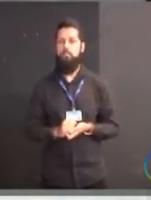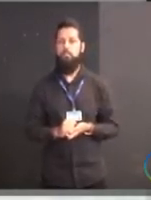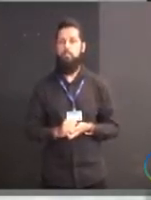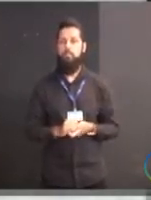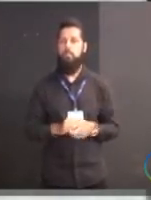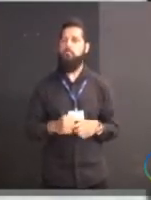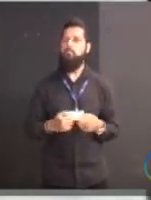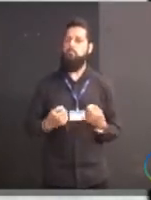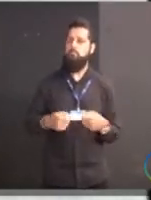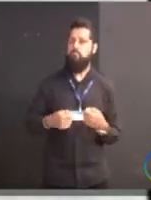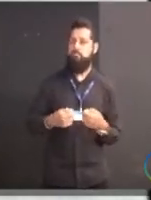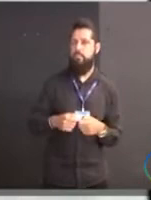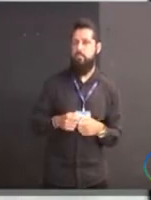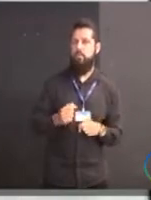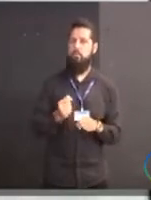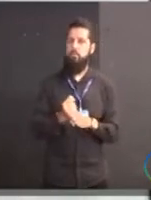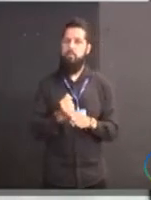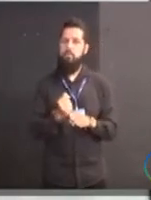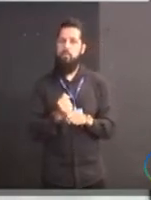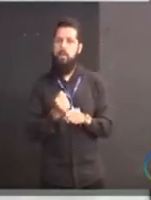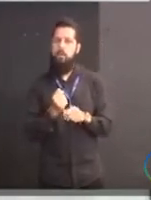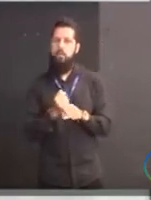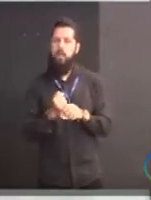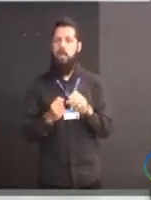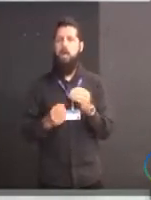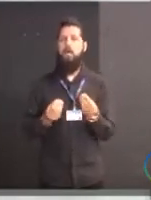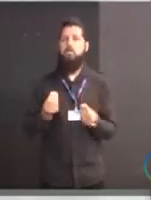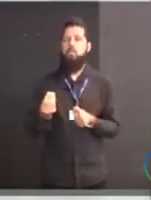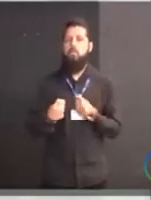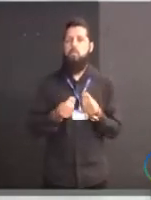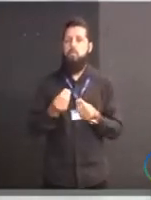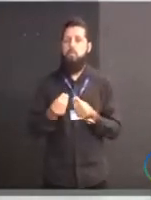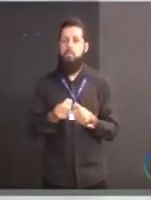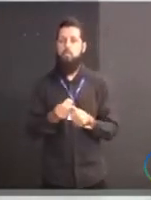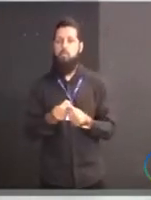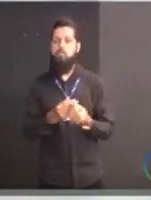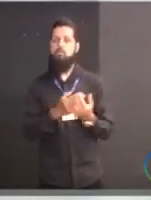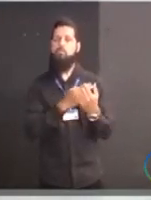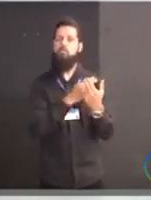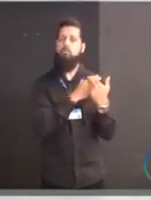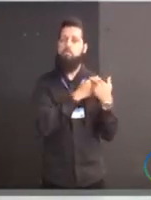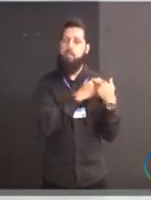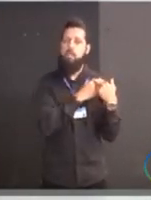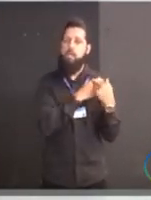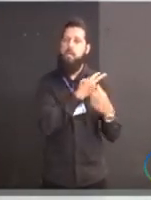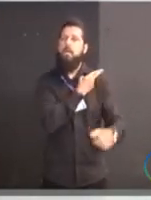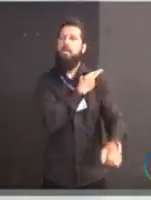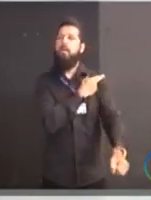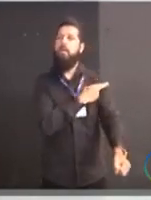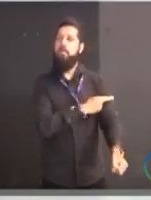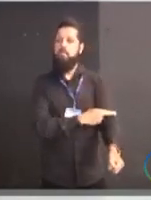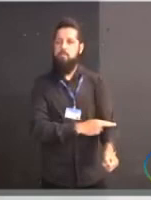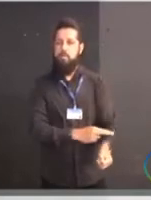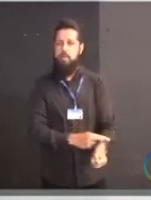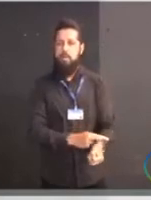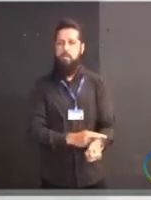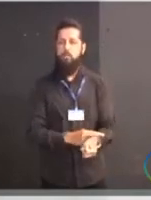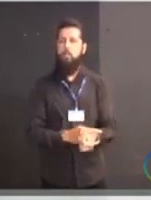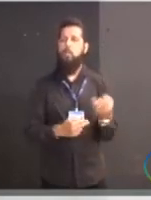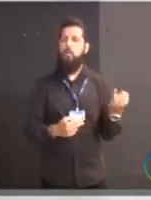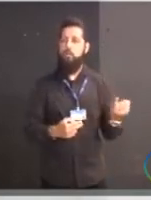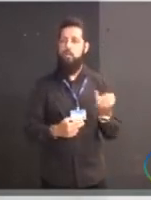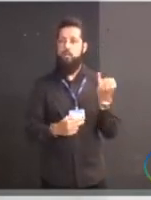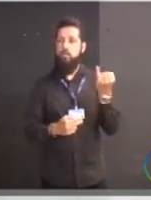Brasil com muita admiração e com muito respeito pelos países visitados, especialmente